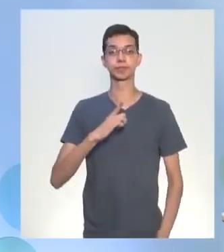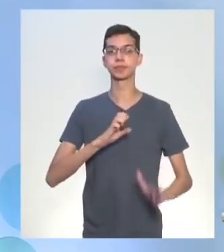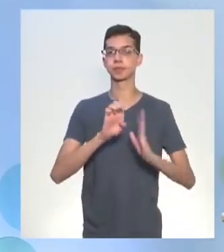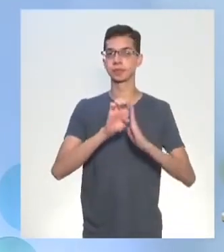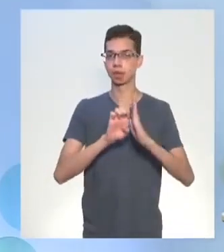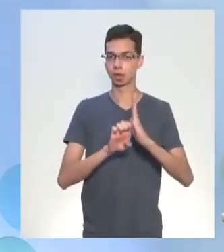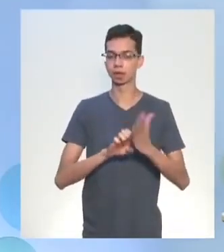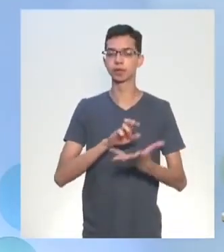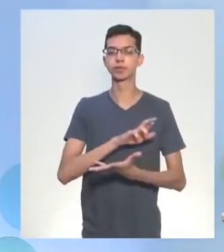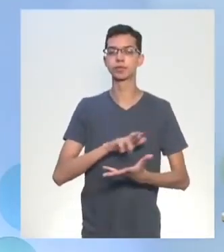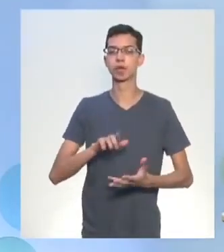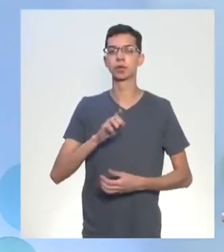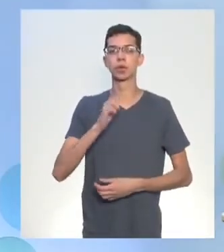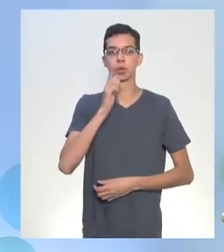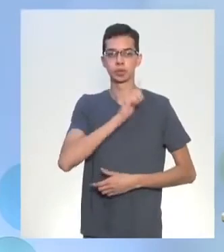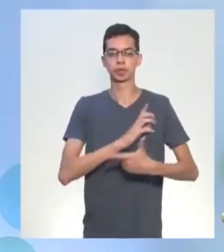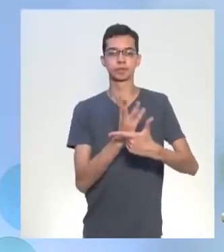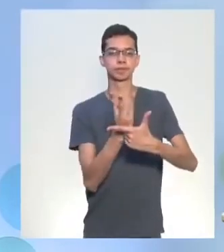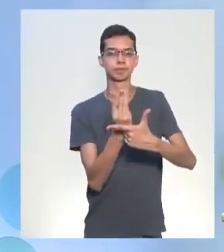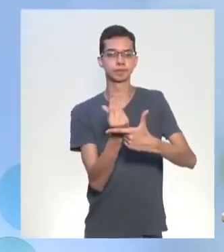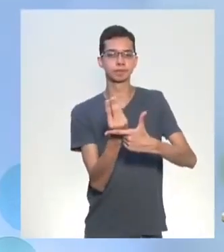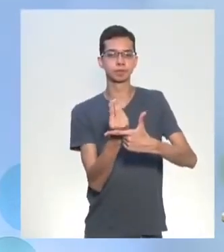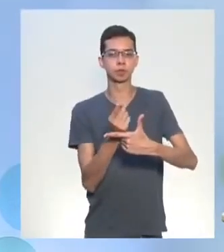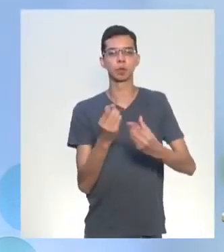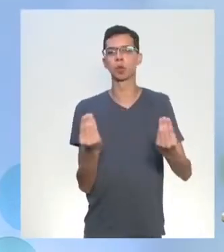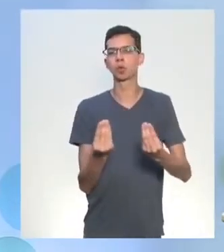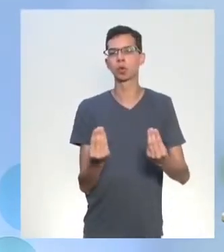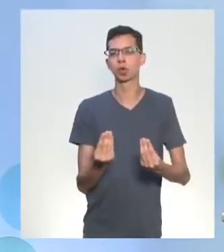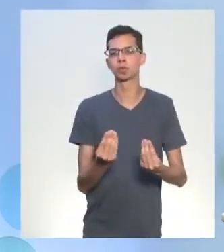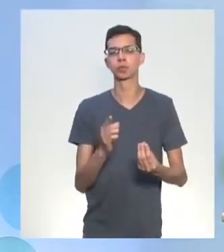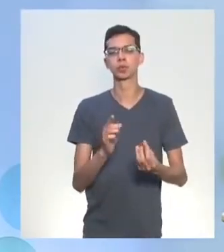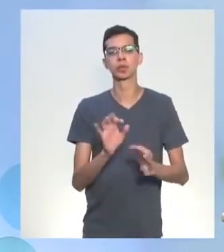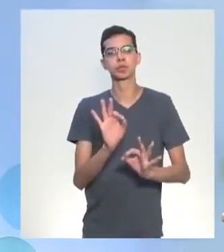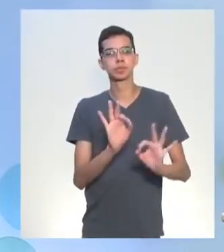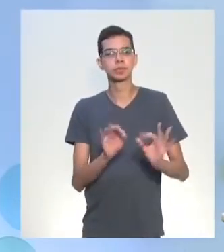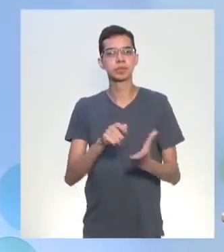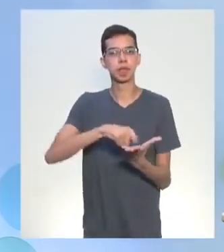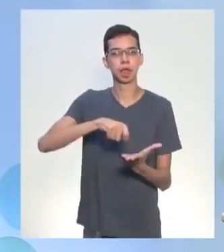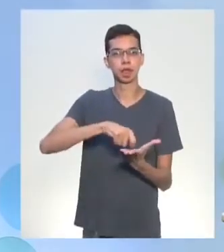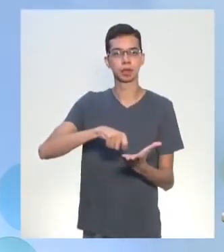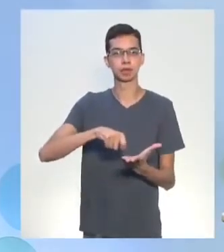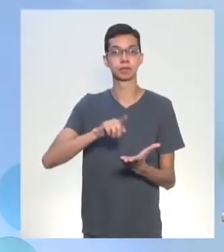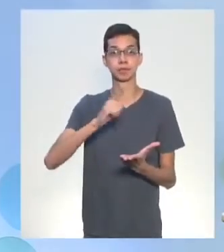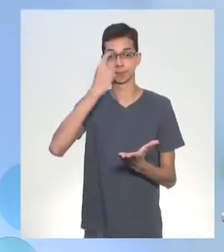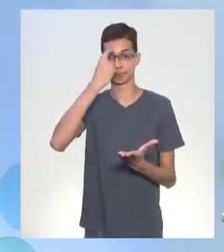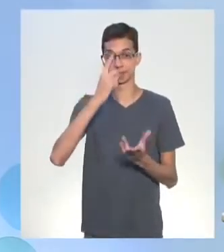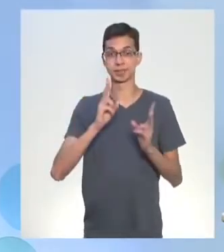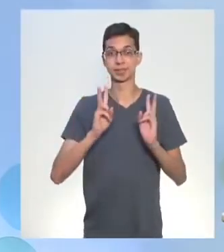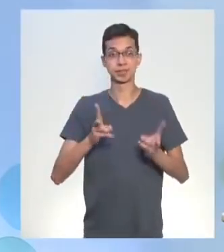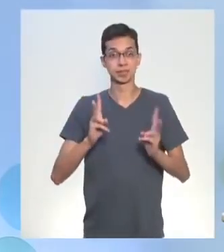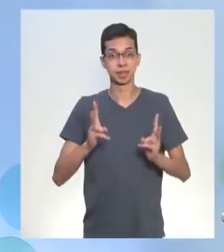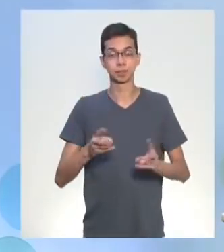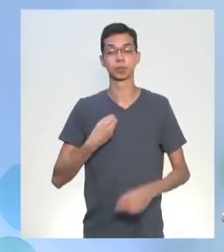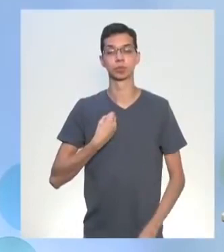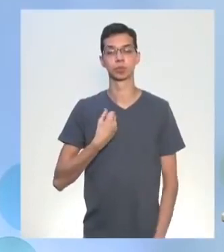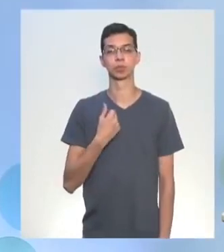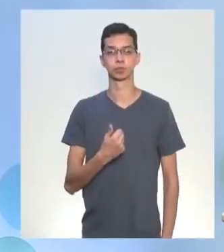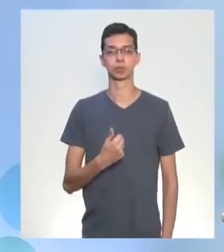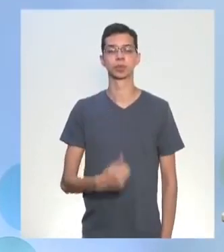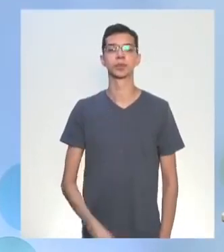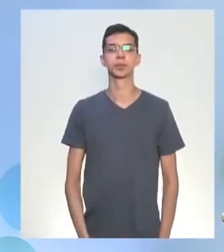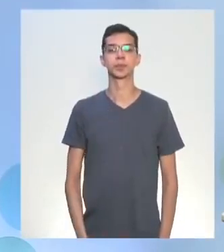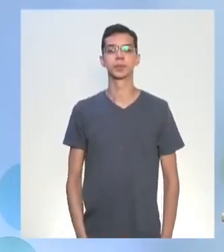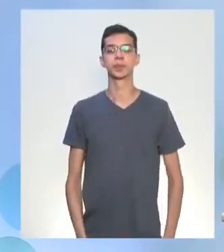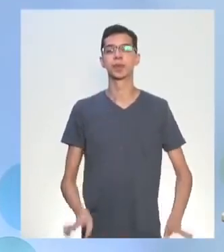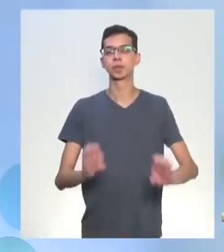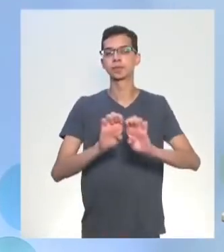escrever expressões algébricas desse pensamento, pensando que as expressões são sempre um número, tá certo? Então, eu trouxe uma propriedade aqui